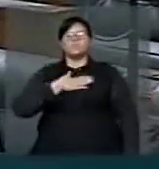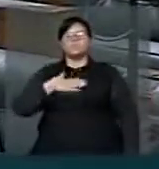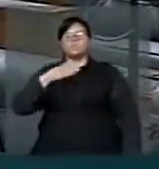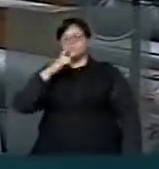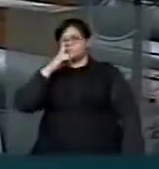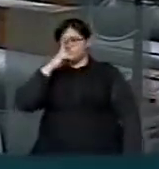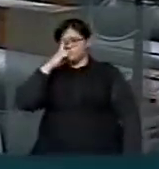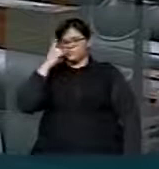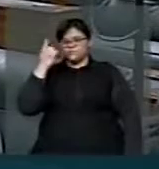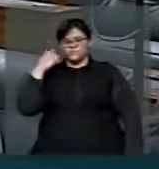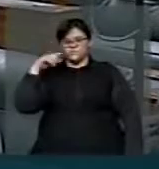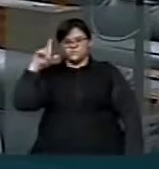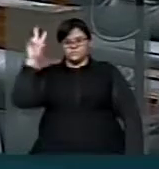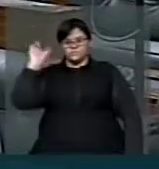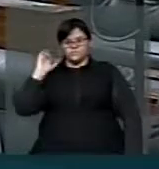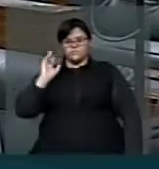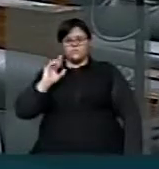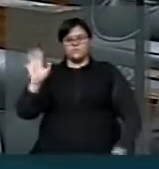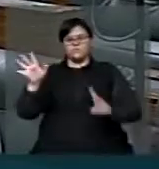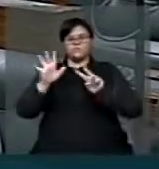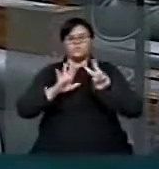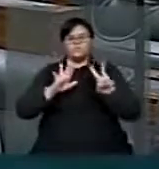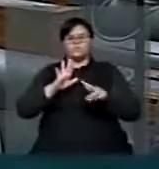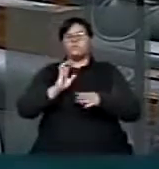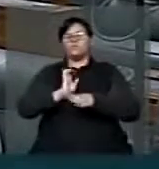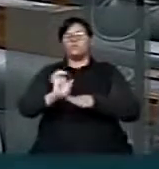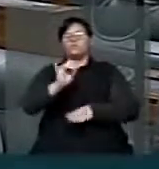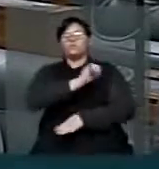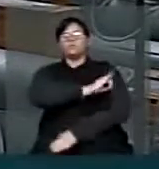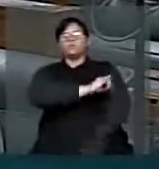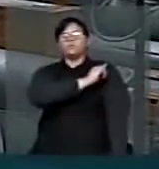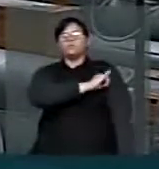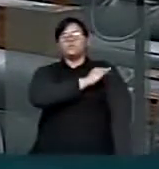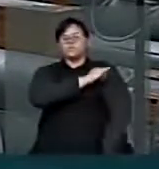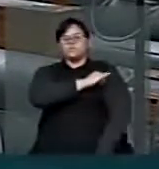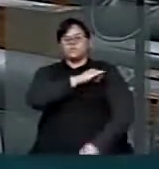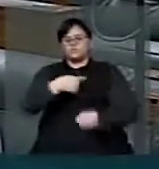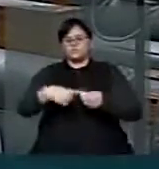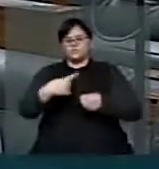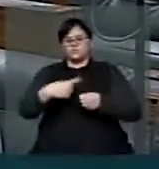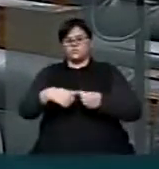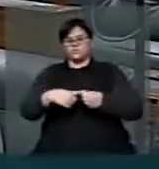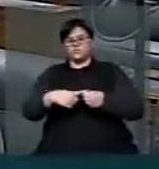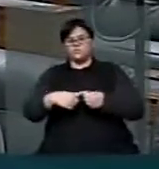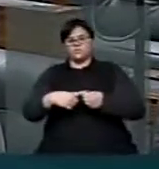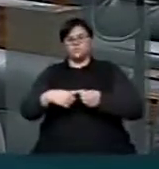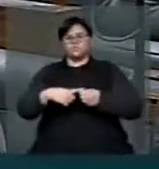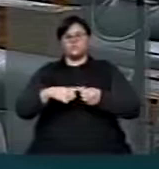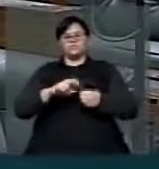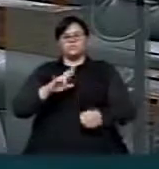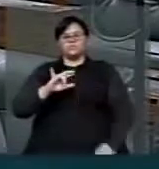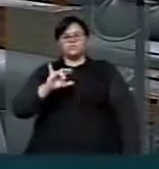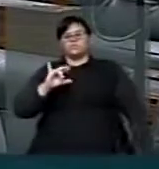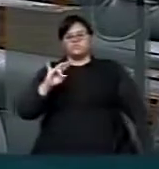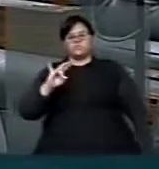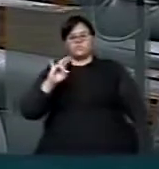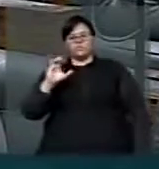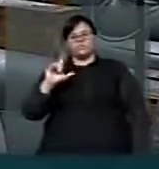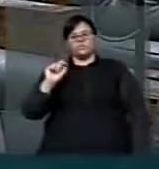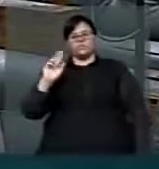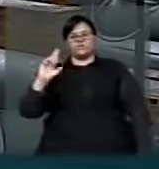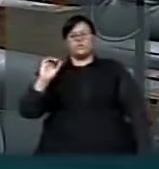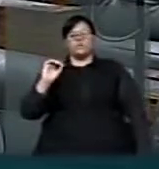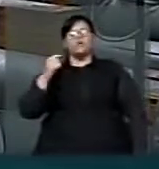domingo retrasado, no estado do Rio de Janeiro, mais precisamente na cidade de Rio Claro, me